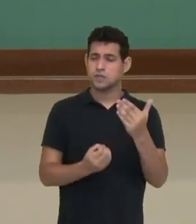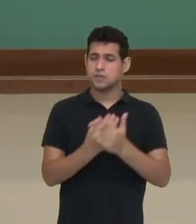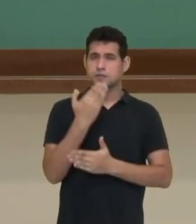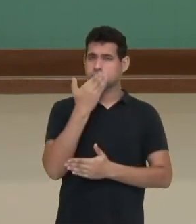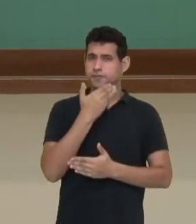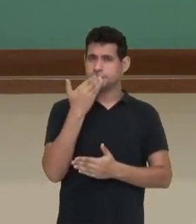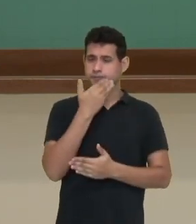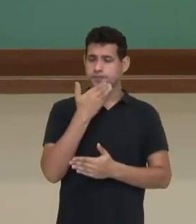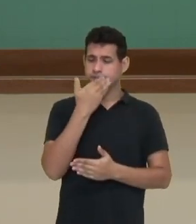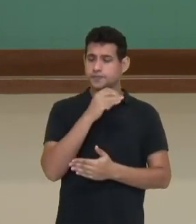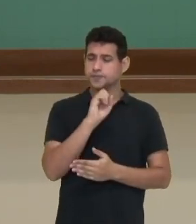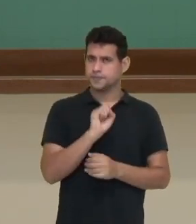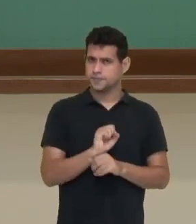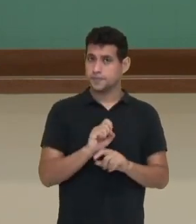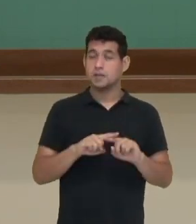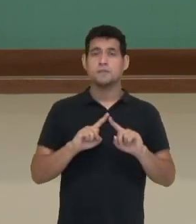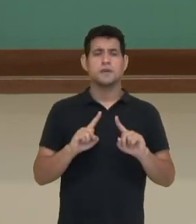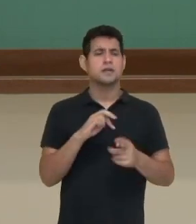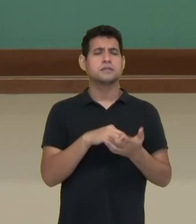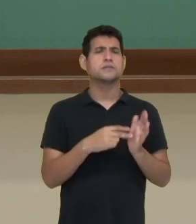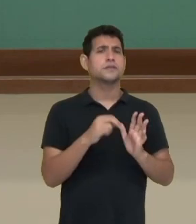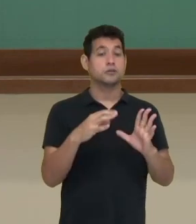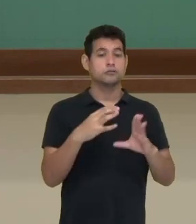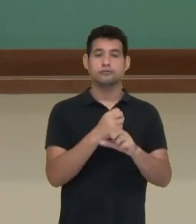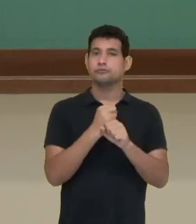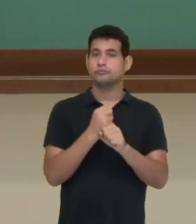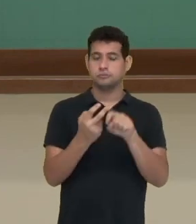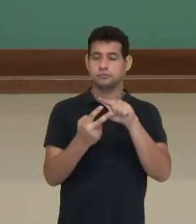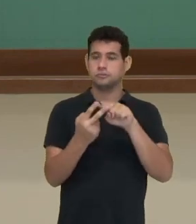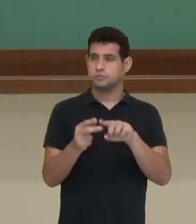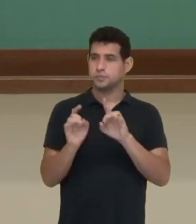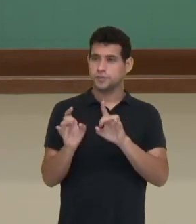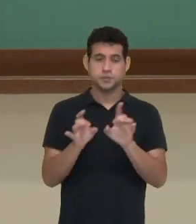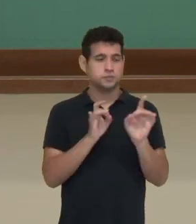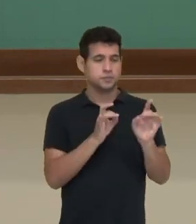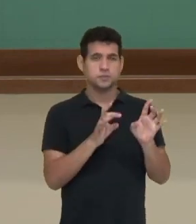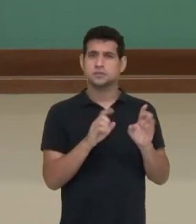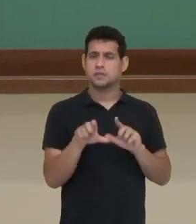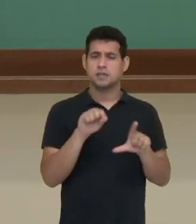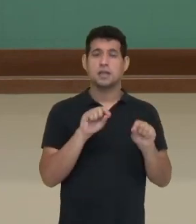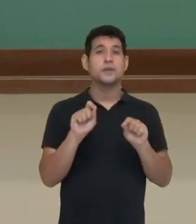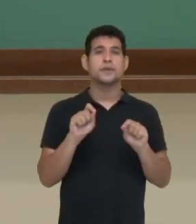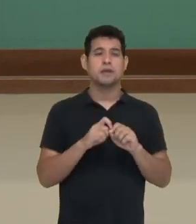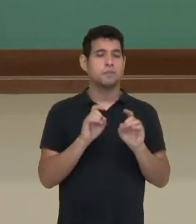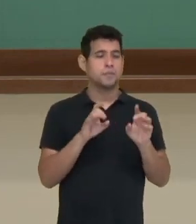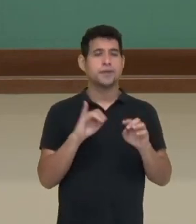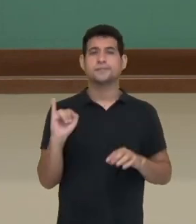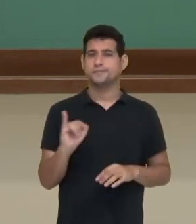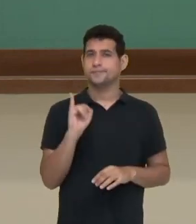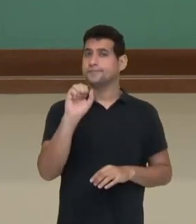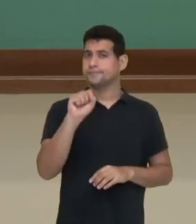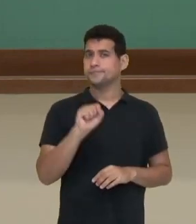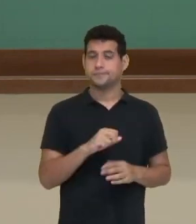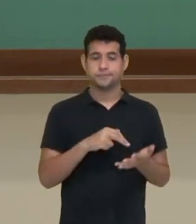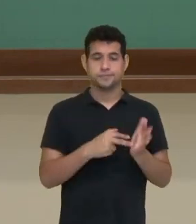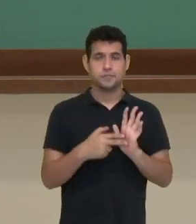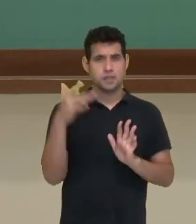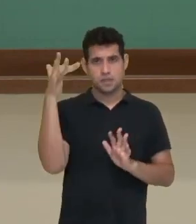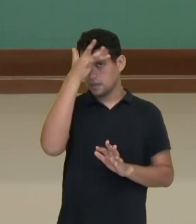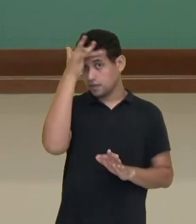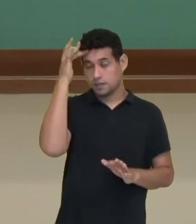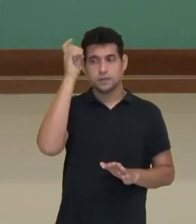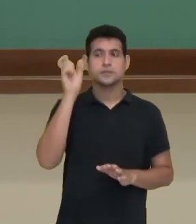açúcar, Então, ele juntava dos dois comércios, dois aspectos desse comércio importante, que eram as